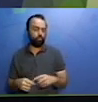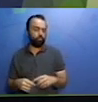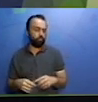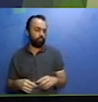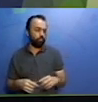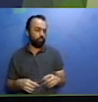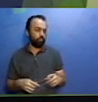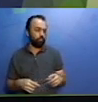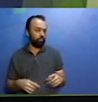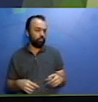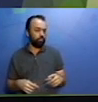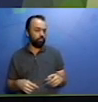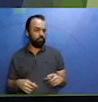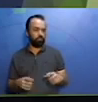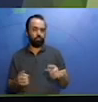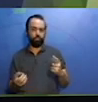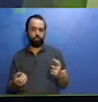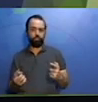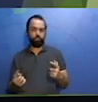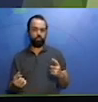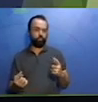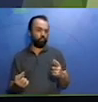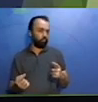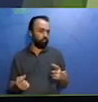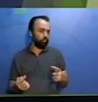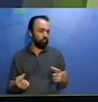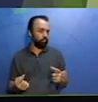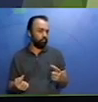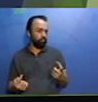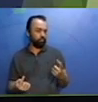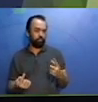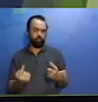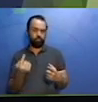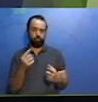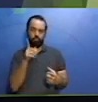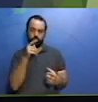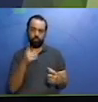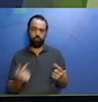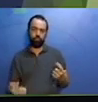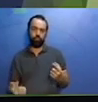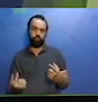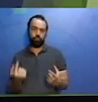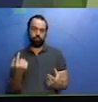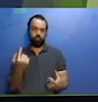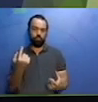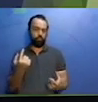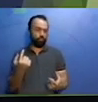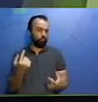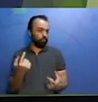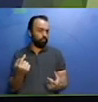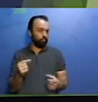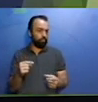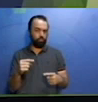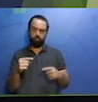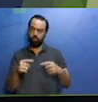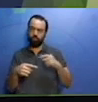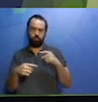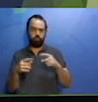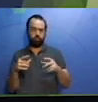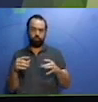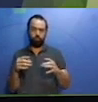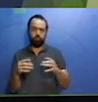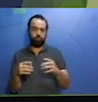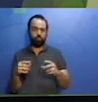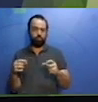uma entrada e uma saída de água. Então a água ela entra no condensador, mas ela não entra em contato com o vapor,